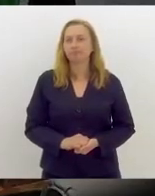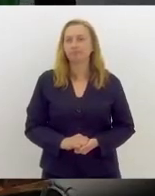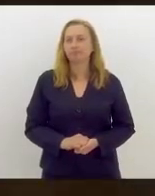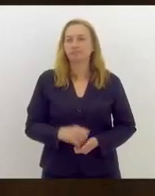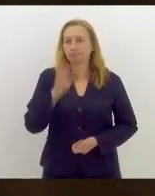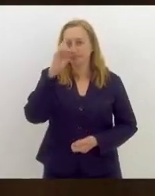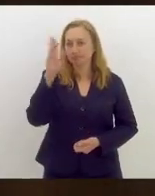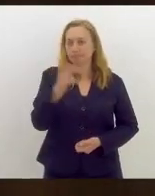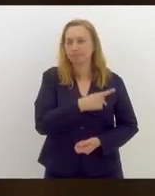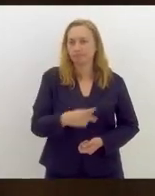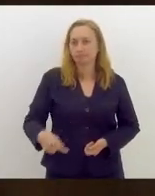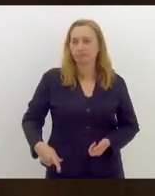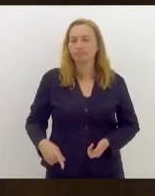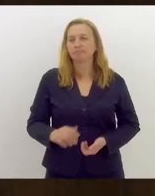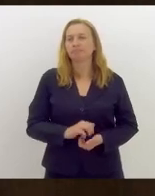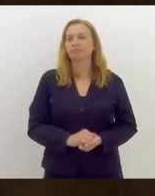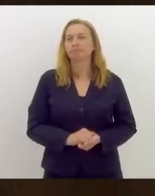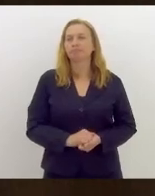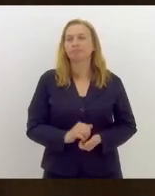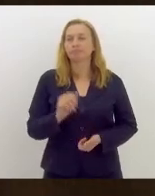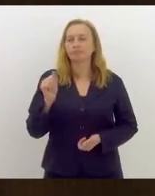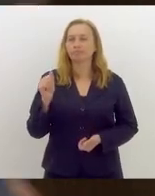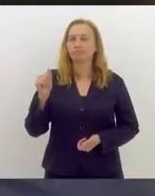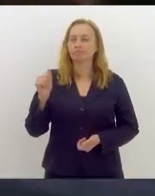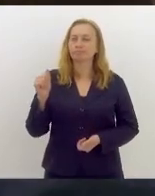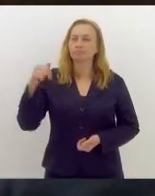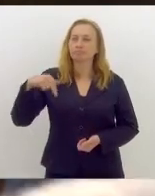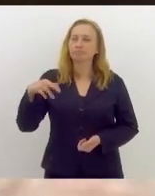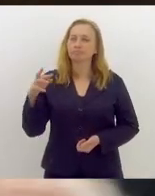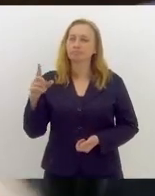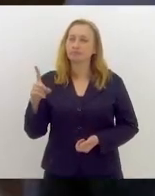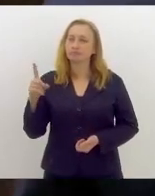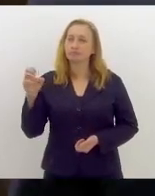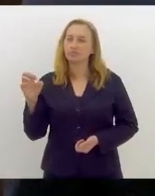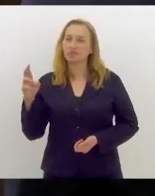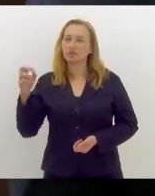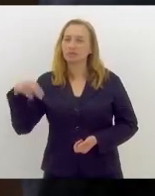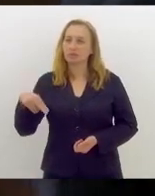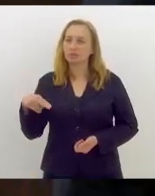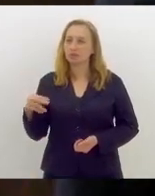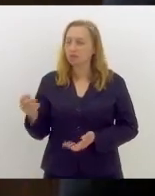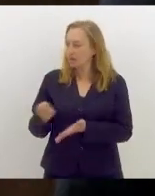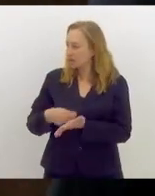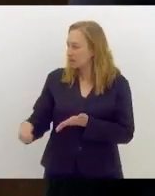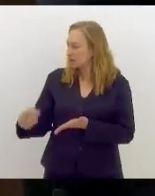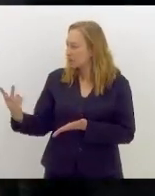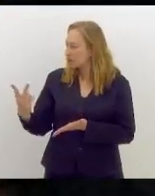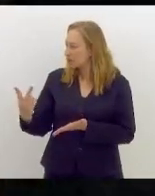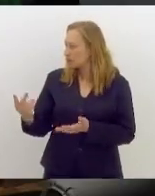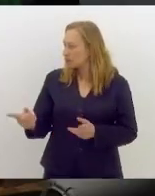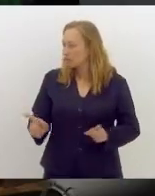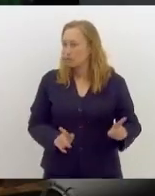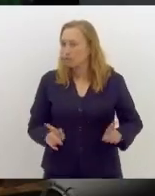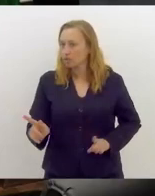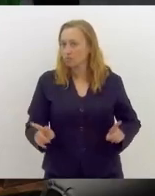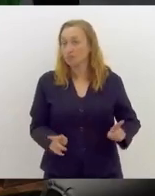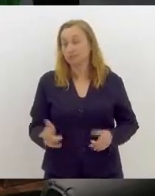senhor presidente o Anderson Deputado Anderson assina eles são primos são Ambos são Morais